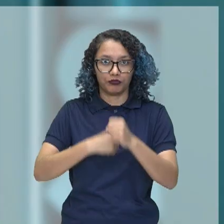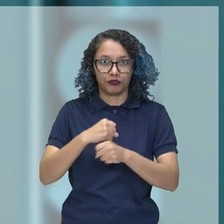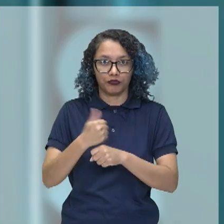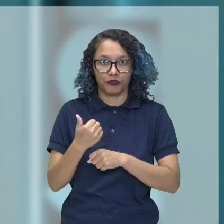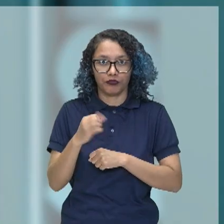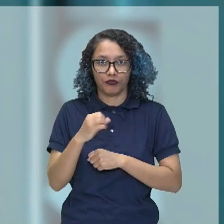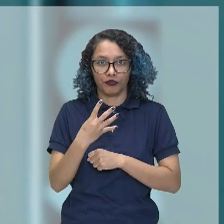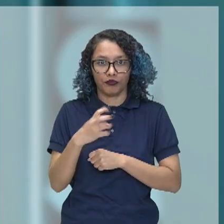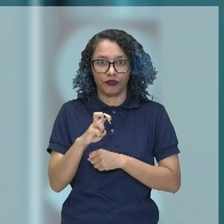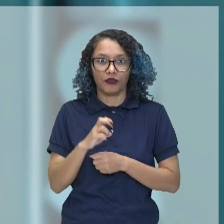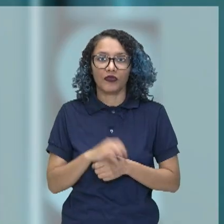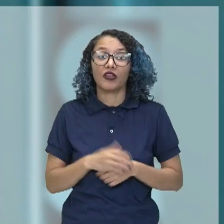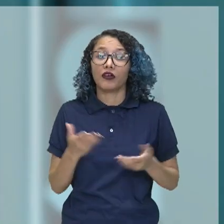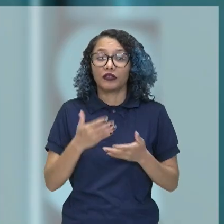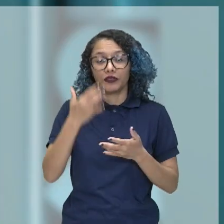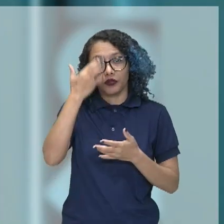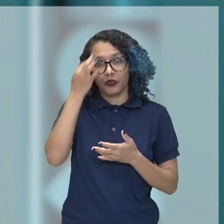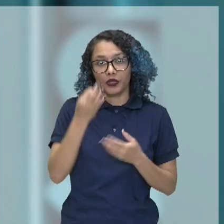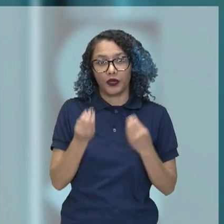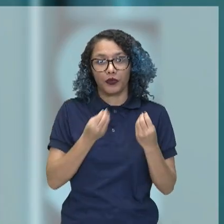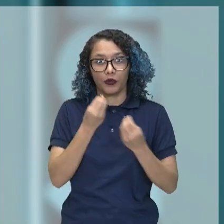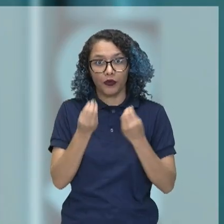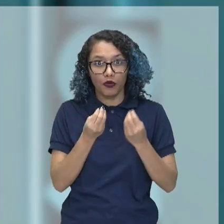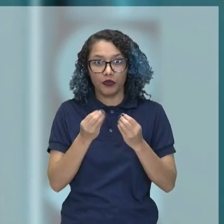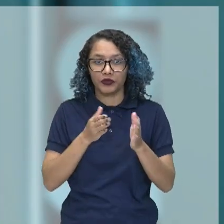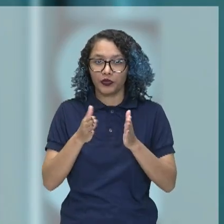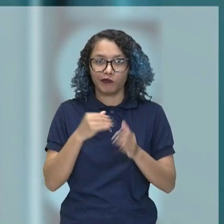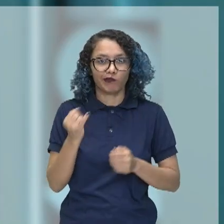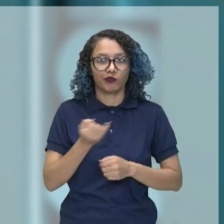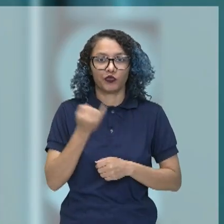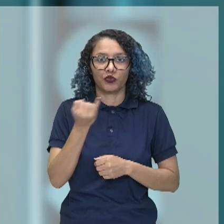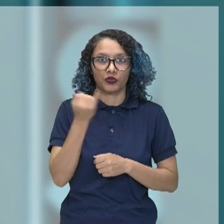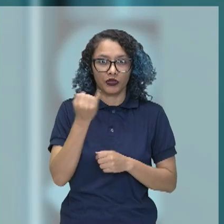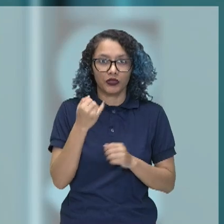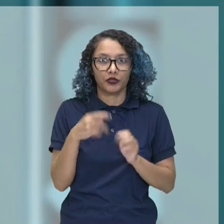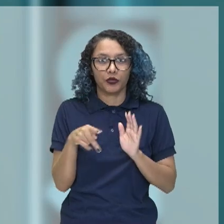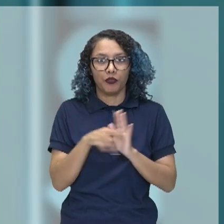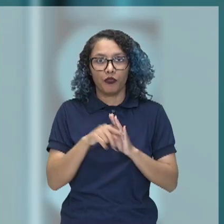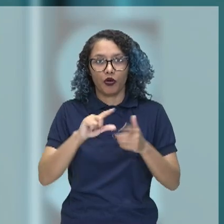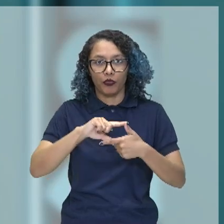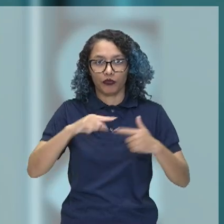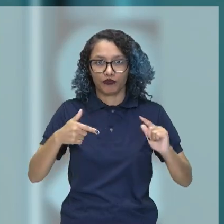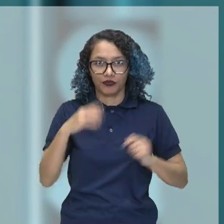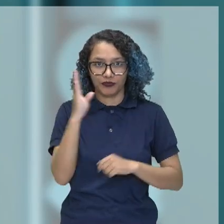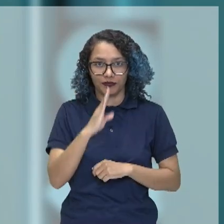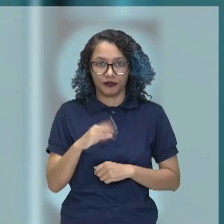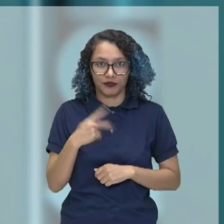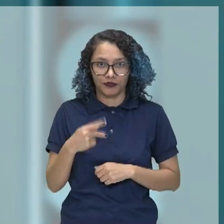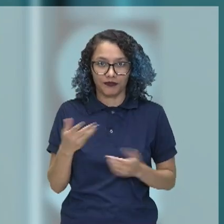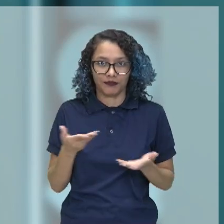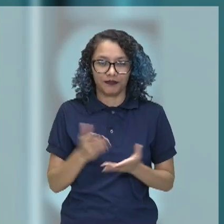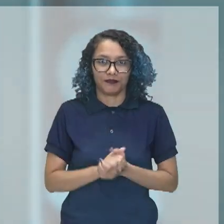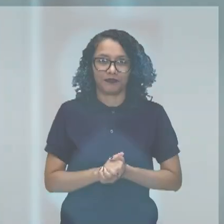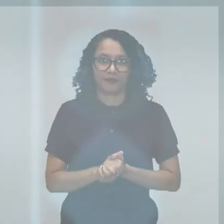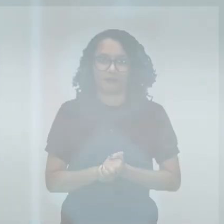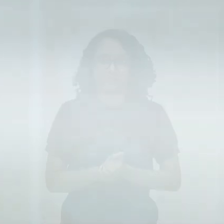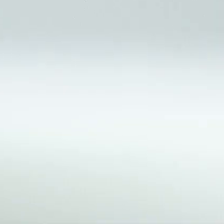1945. Vamos compreender um pouquinho, então, sobre essa fase tão importante e madura do modernismo brasileiro na nossa aula. Vamos